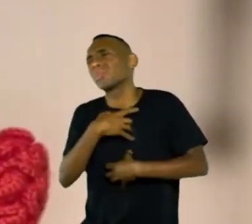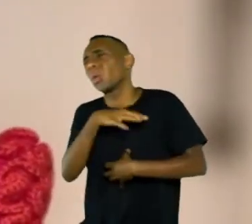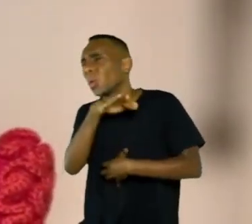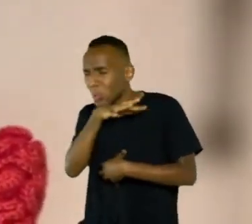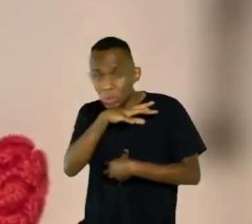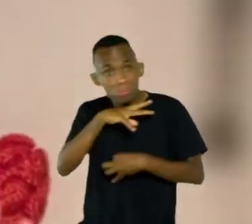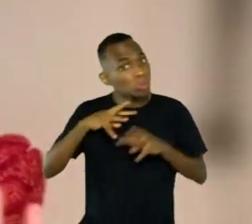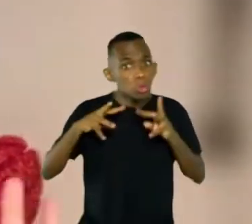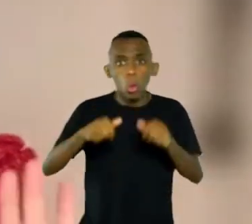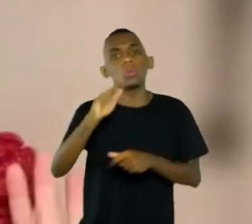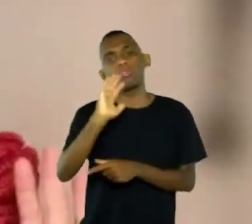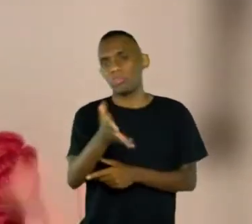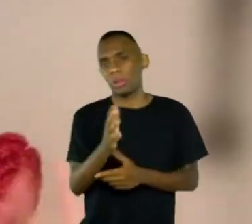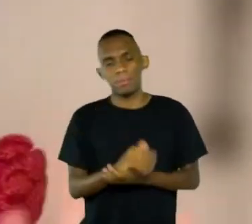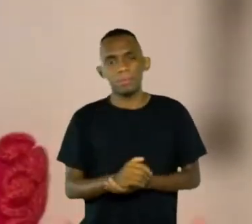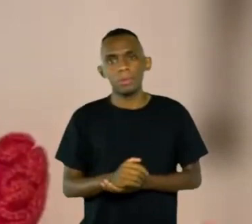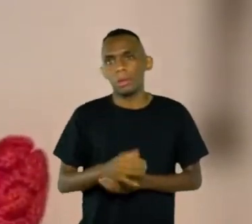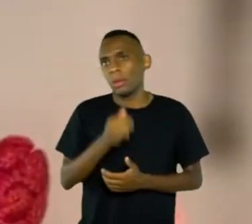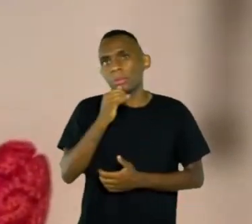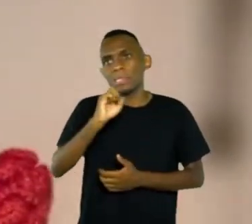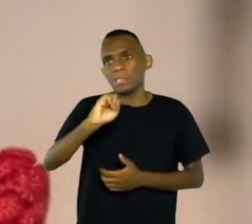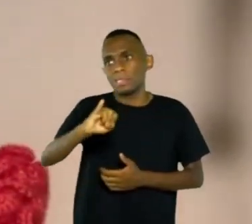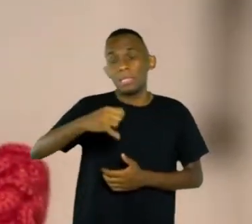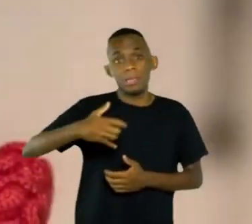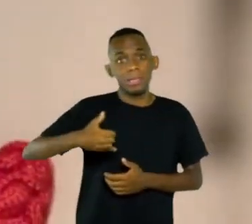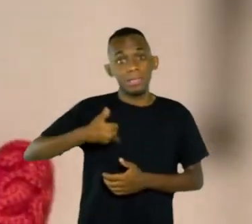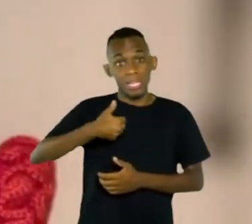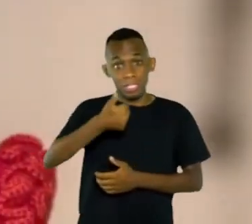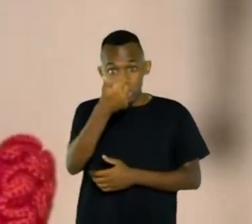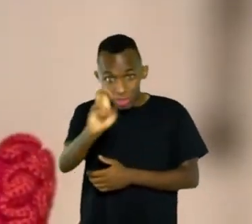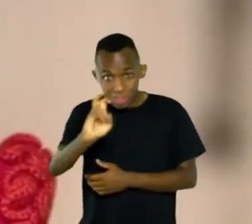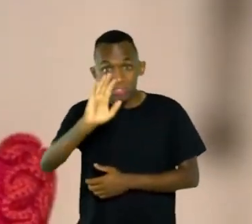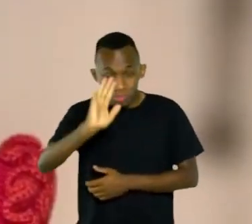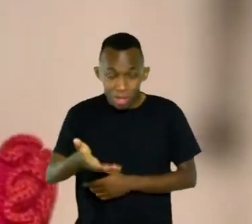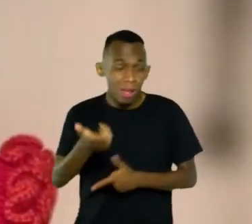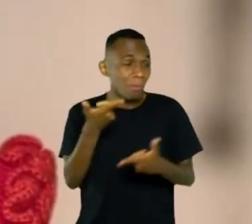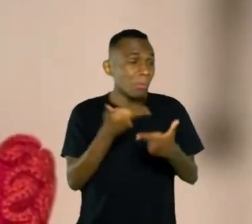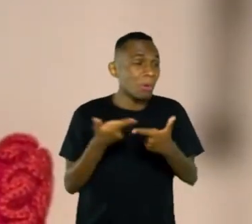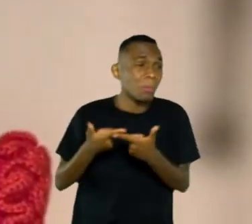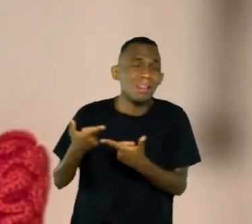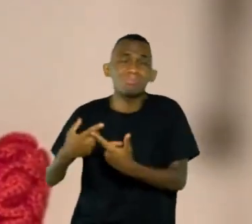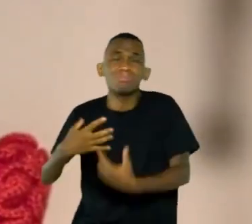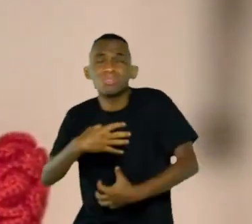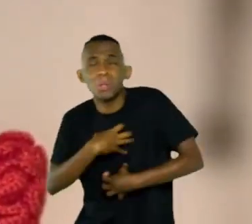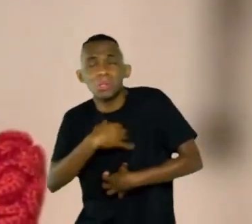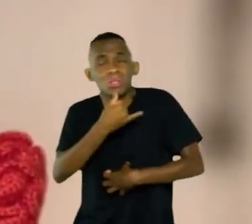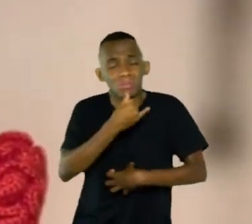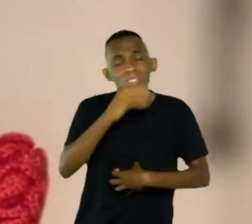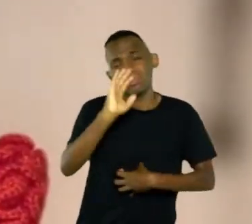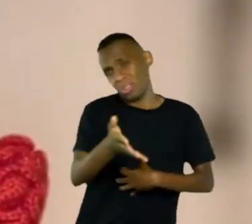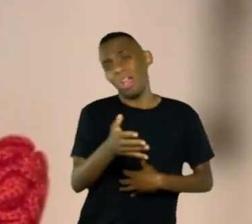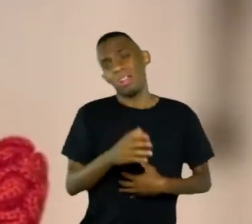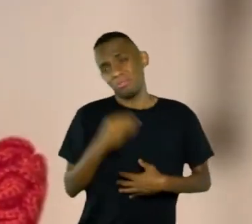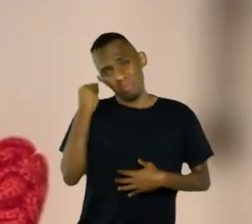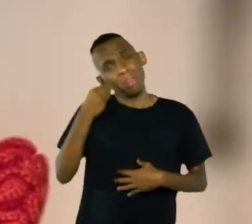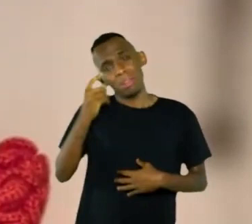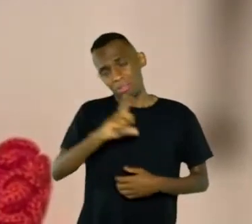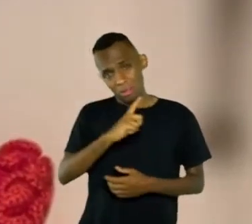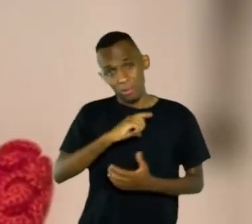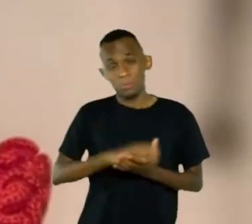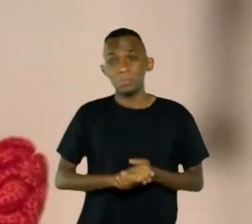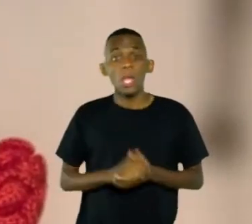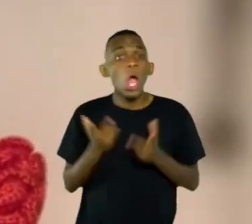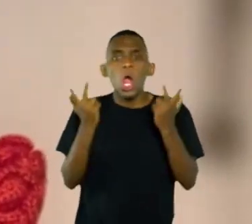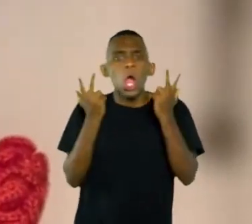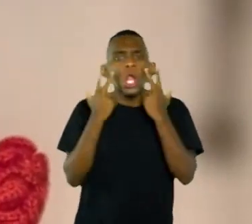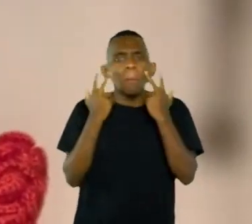lá, 15 anos de idade no mínimo, você já deve ter ido para o fundo do poço. E esse lugar, a gente tem mania de falar, né, que o fundo do poço tem uma